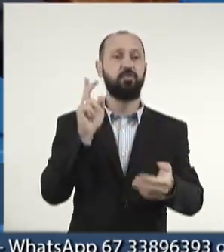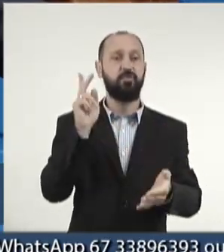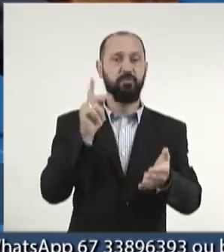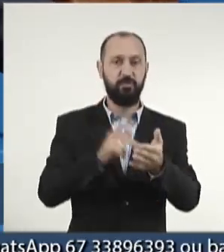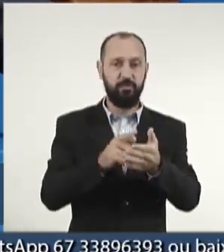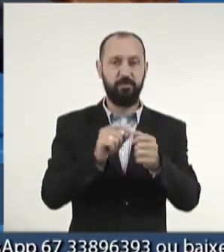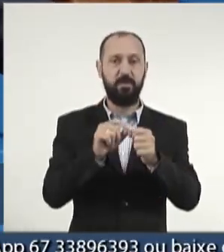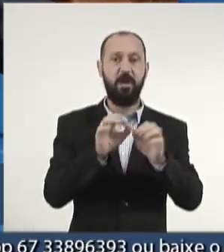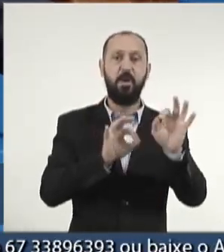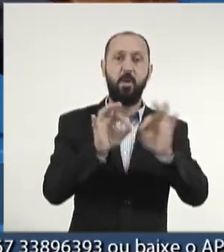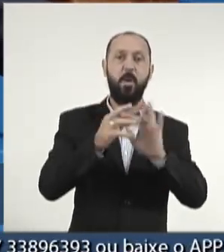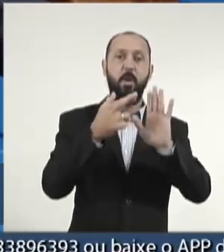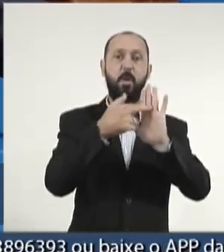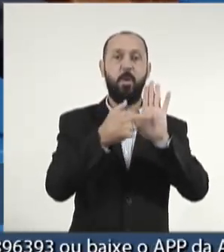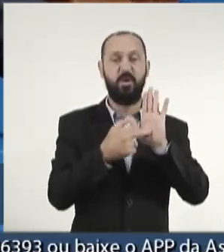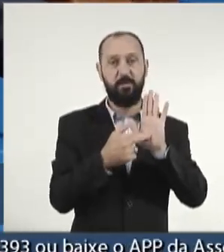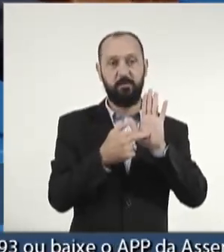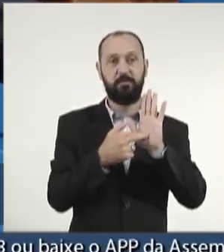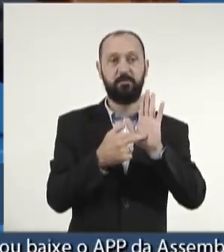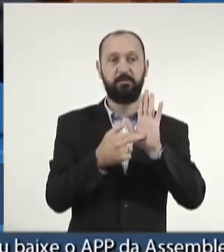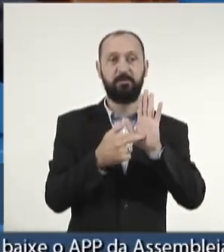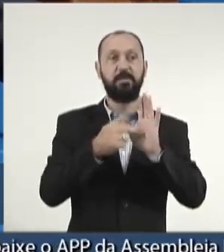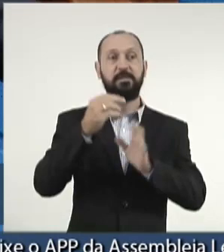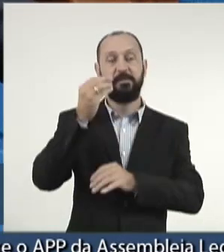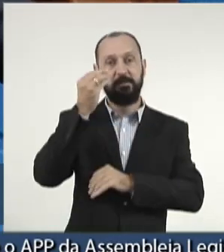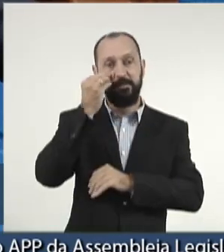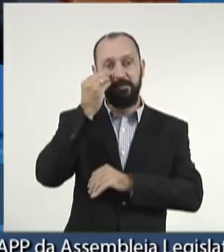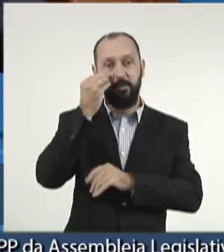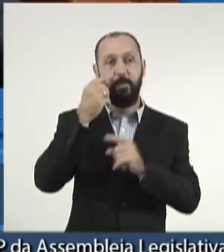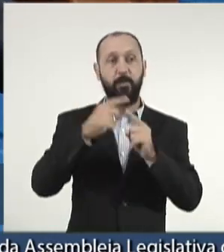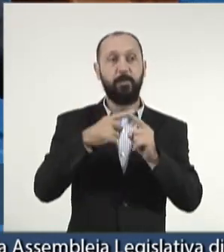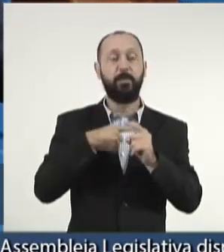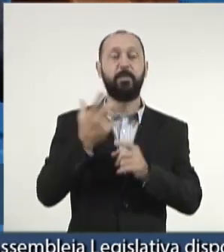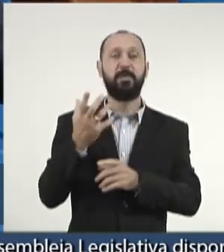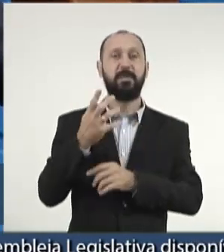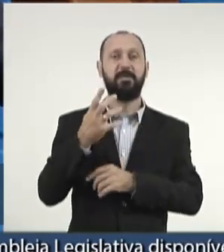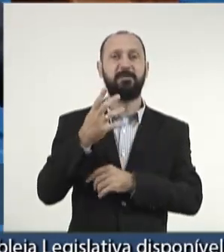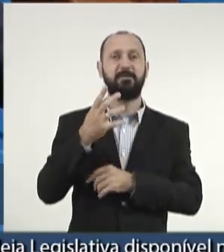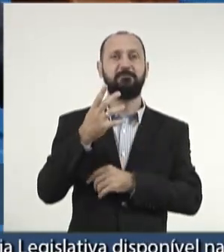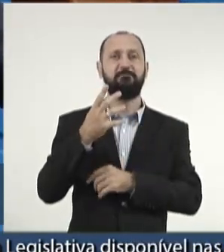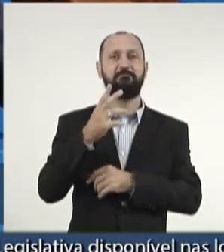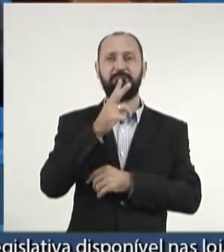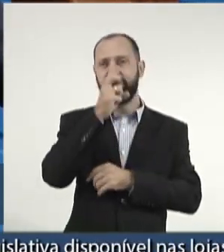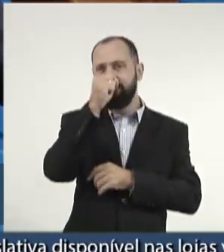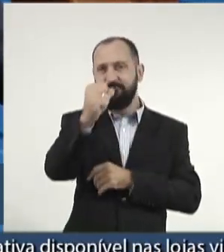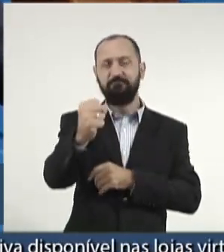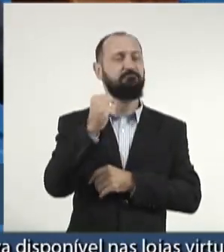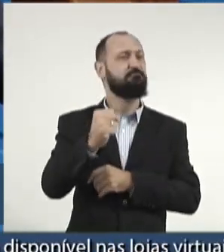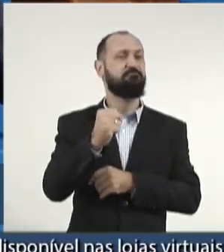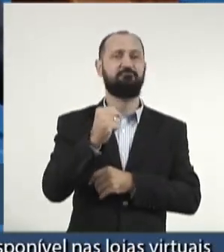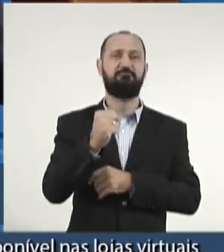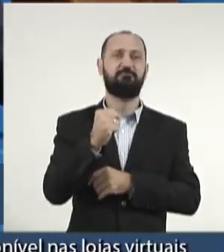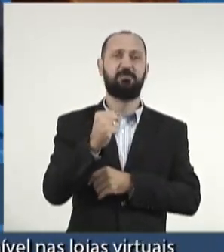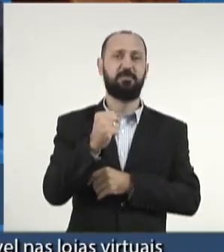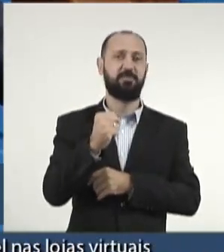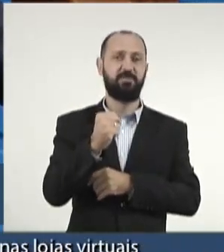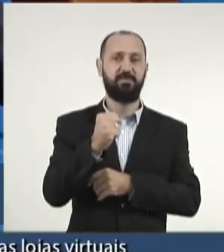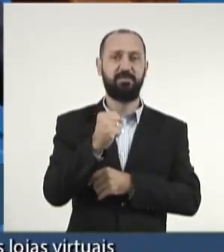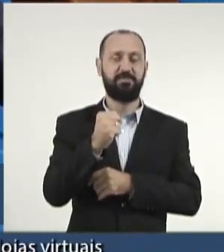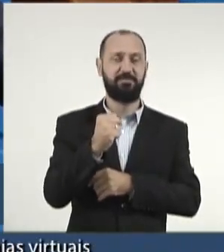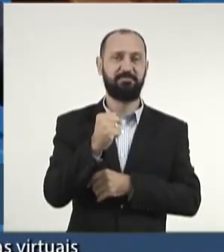realmente regulamentar esses testes, porque são cruéis muitas vezes são